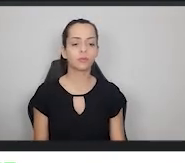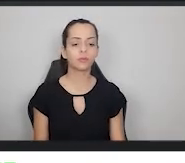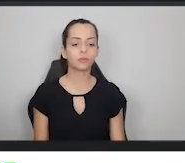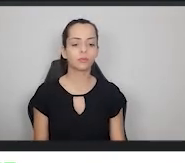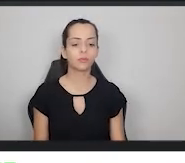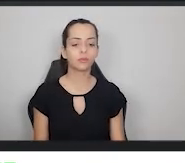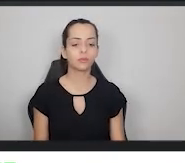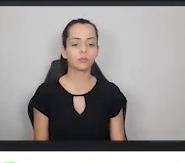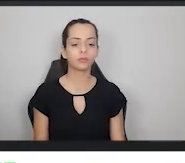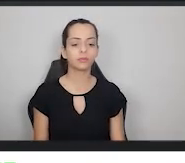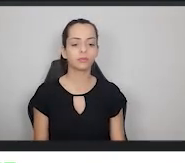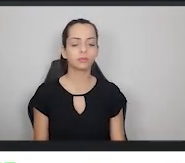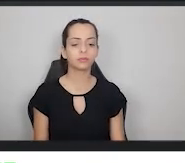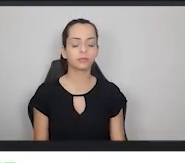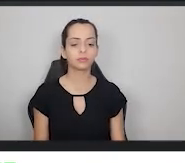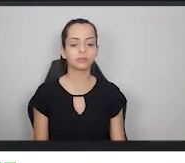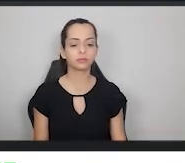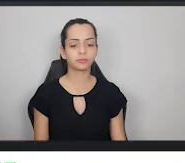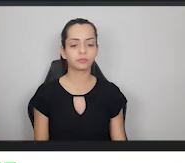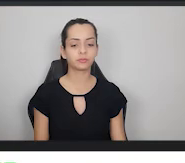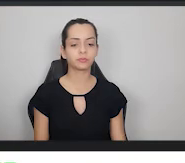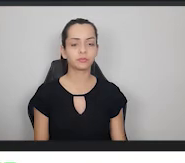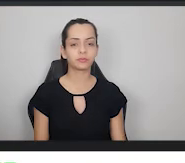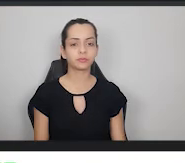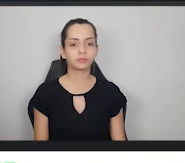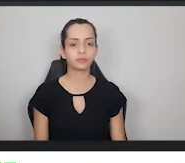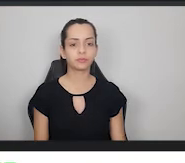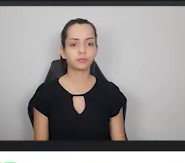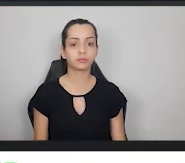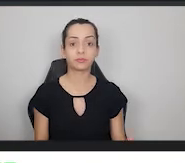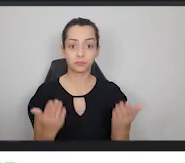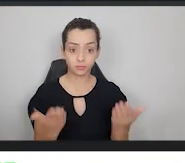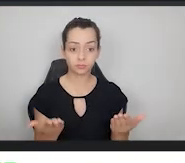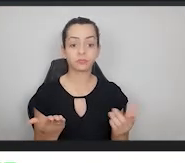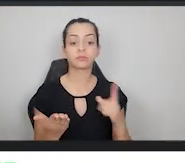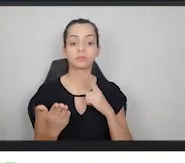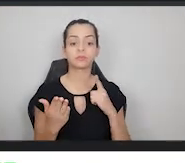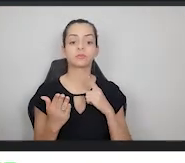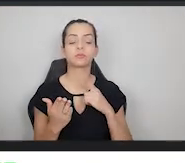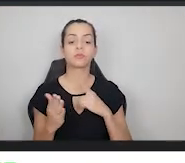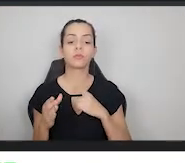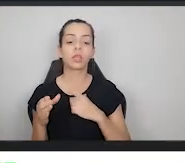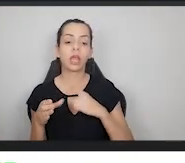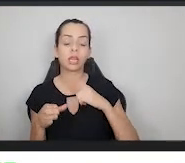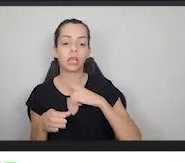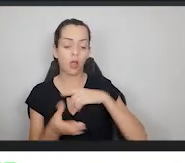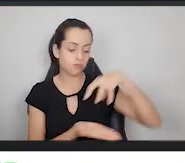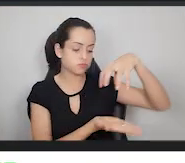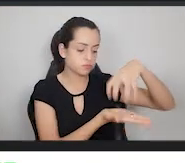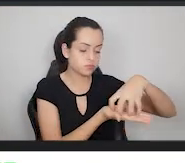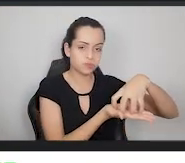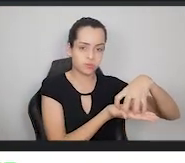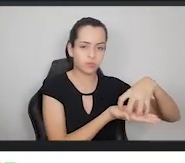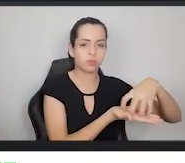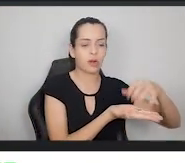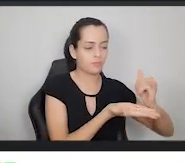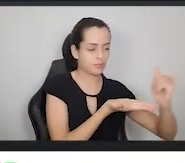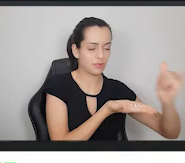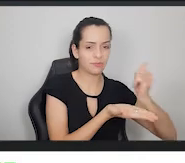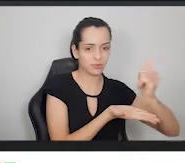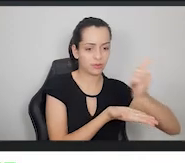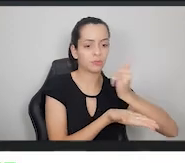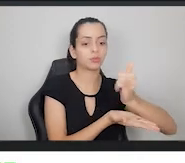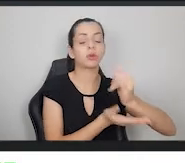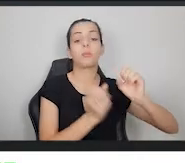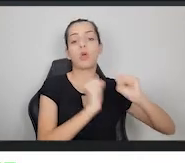26, subdivididos em submódulos. E no caso da distribuição são 8. São 8 não, são 11, me desculpe.